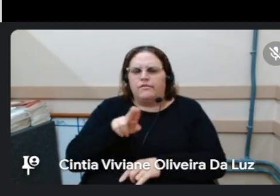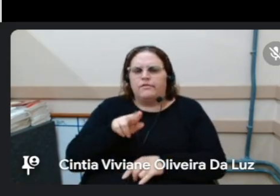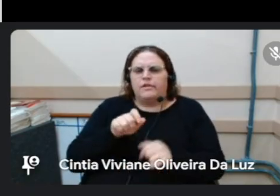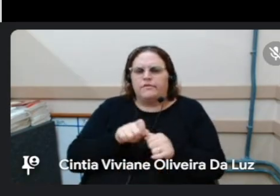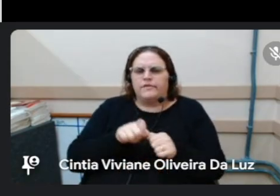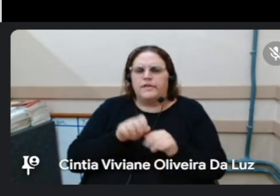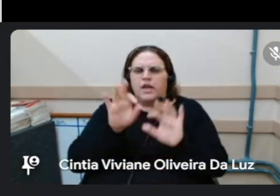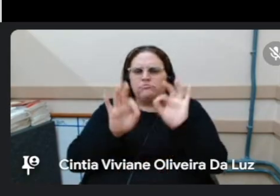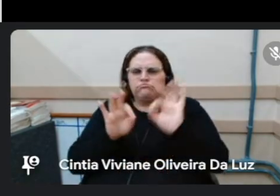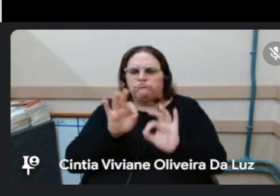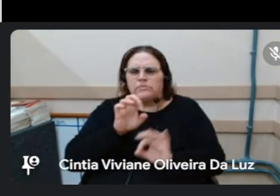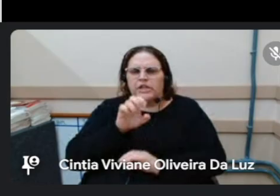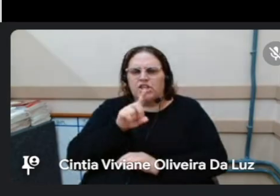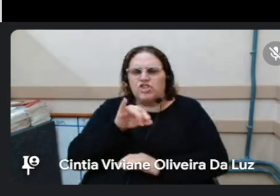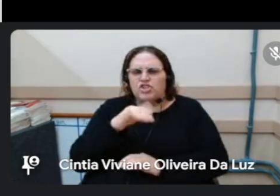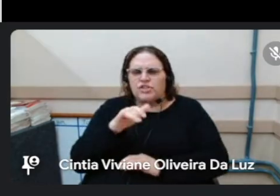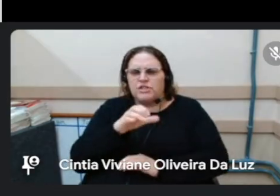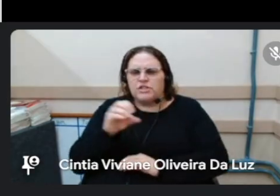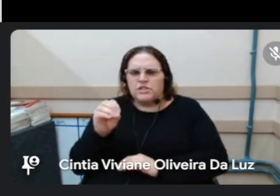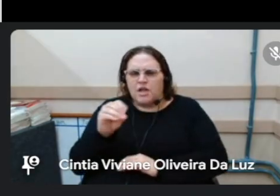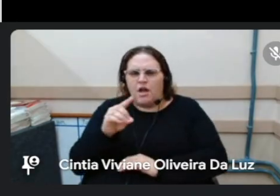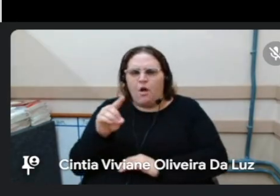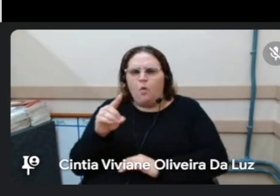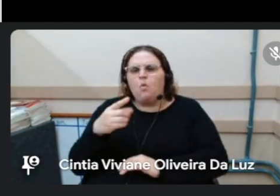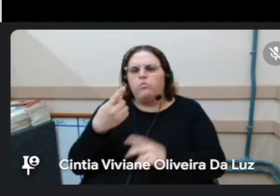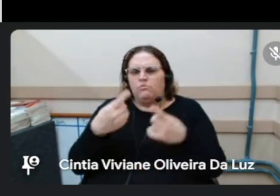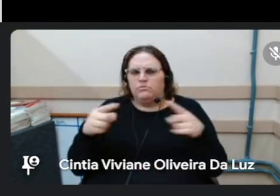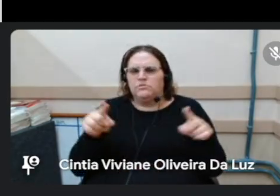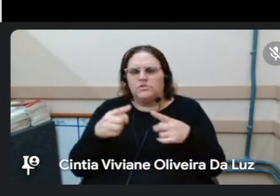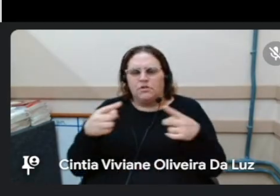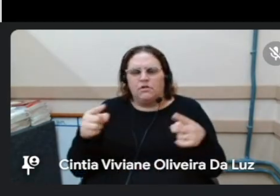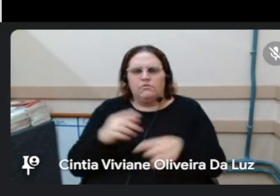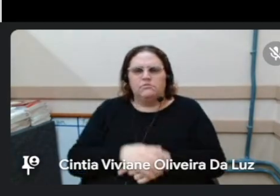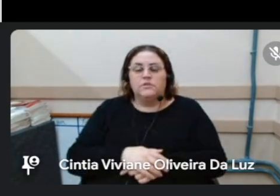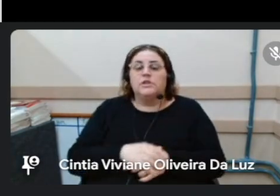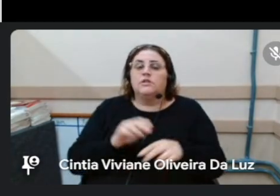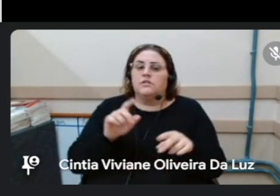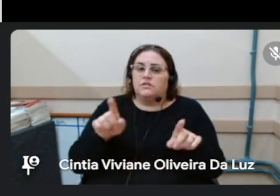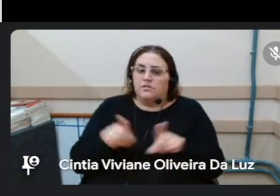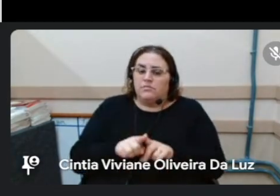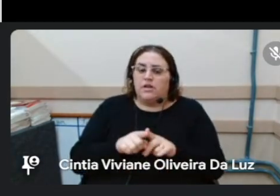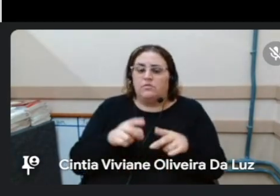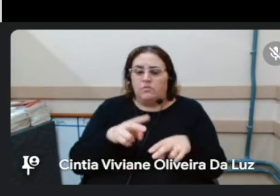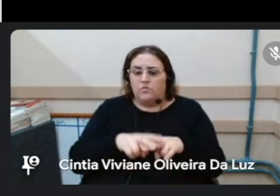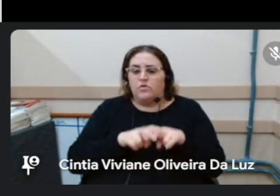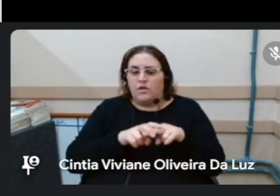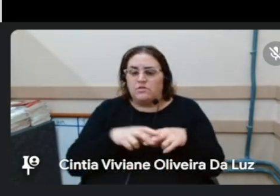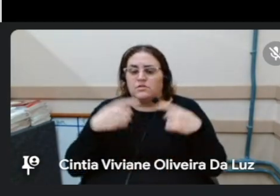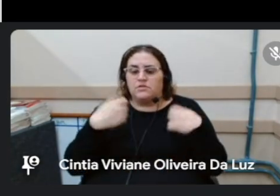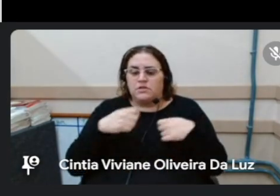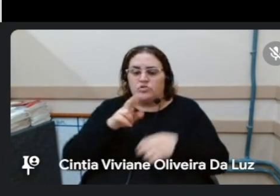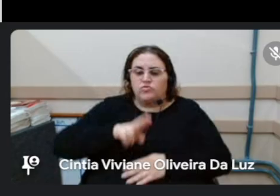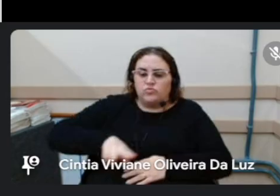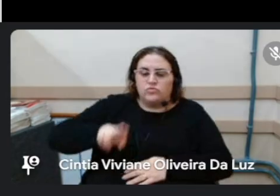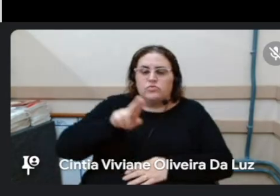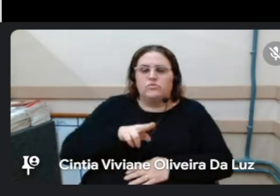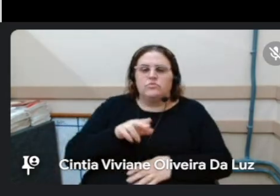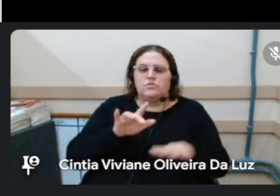eh também e em função da necessidade do uso das das redes